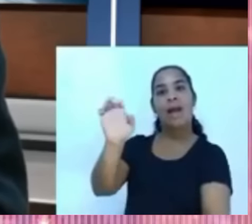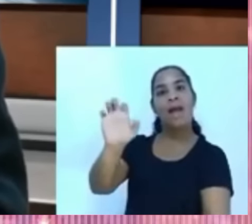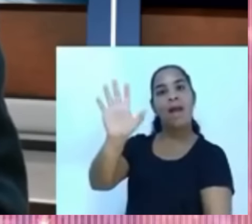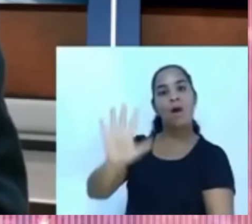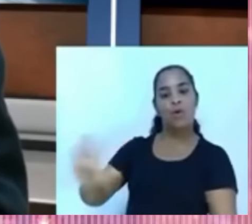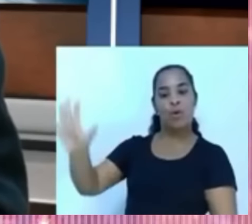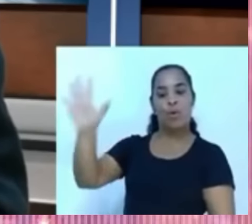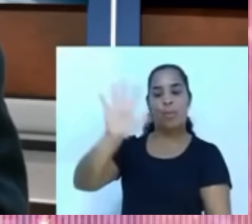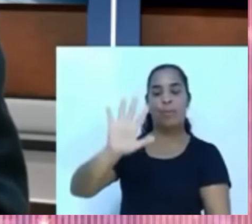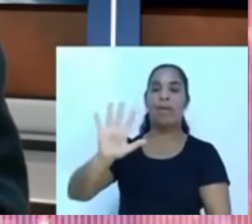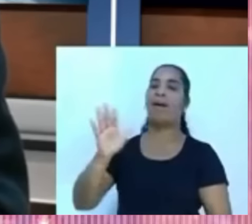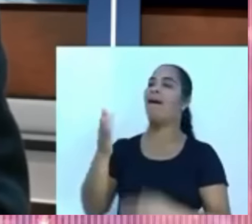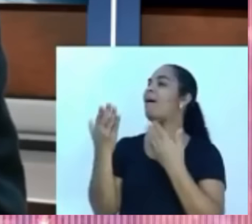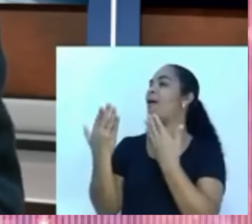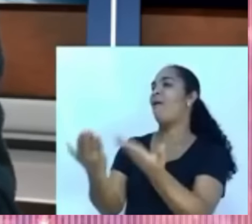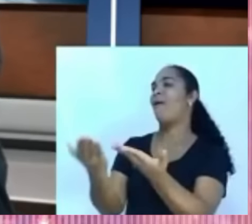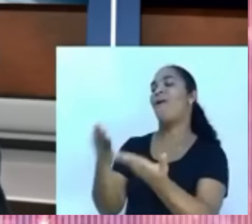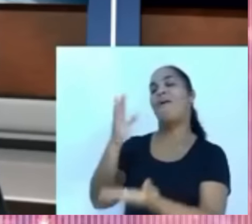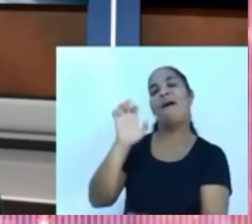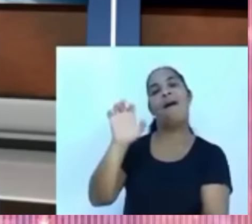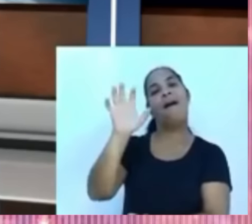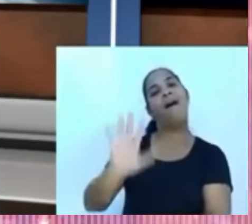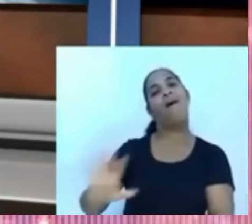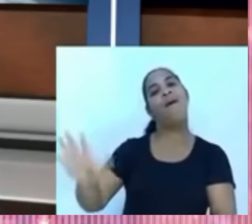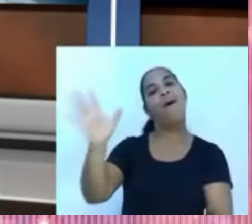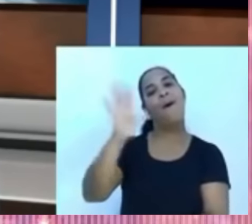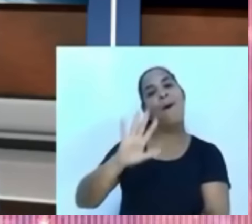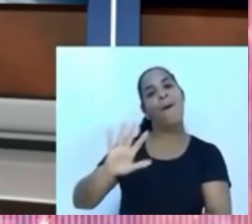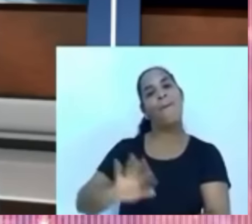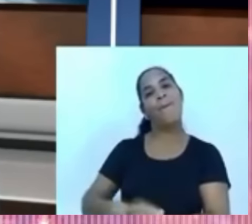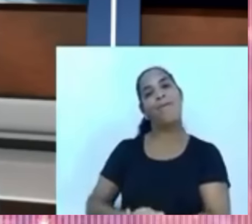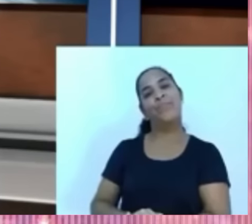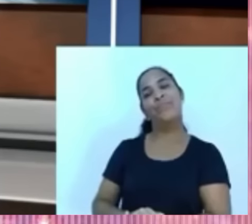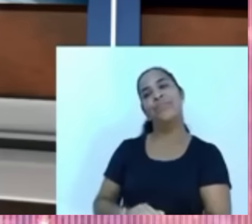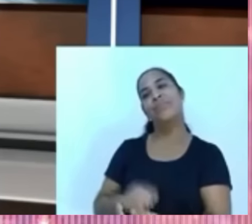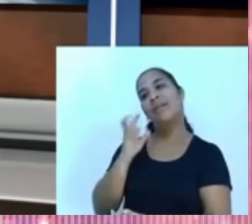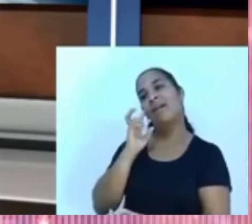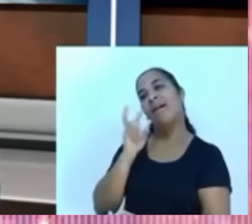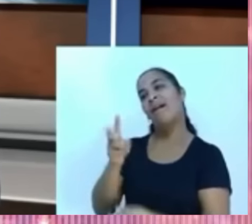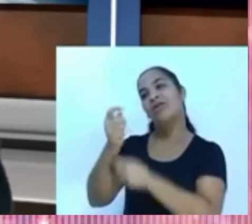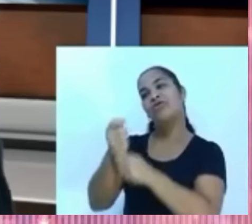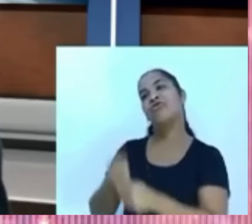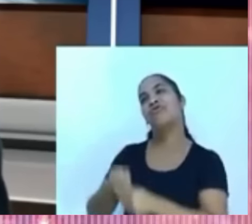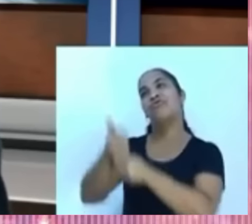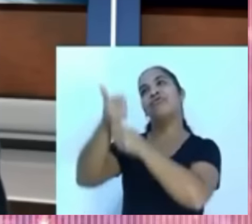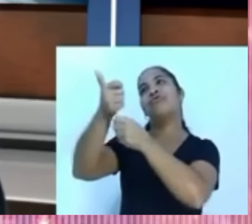ó Europa eu te sorvo numa taça de champan e vejo